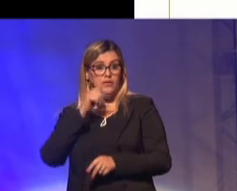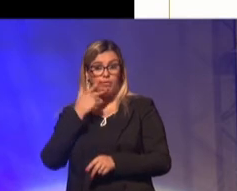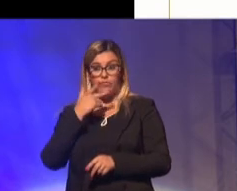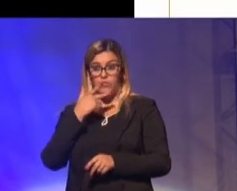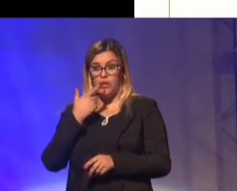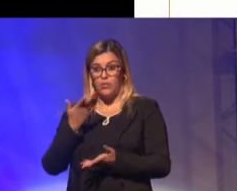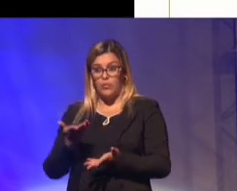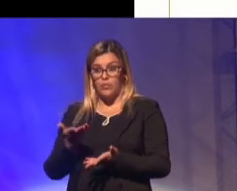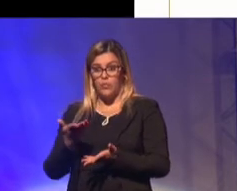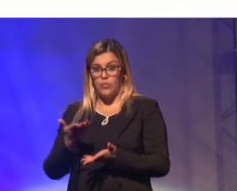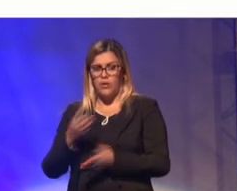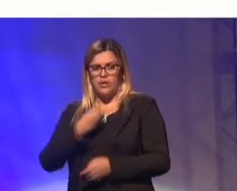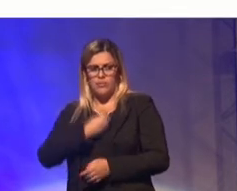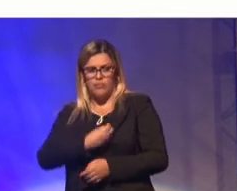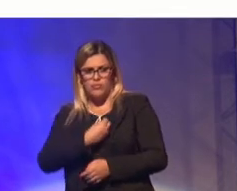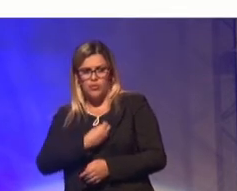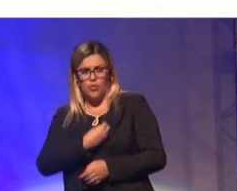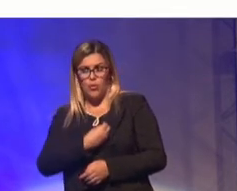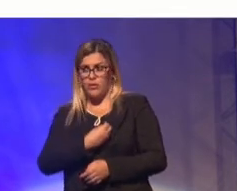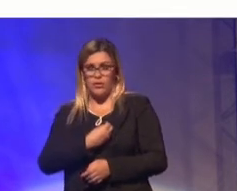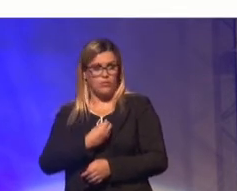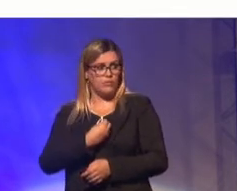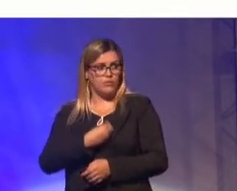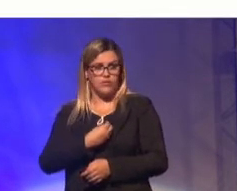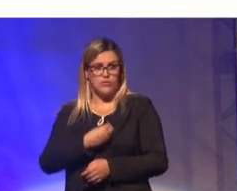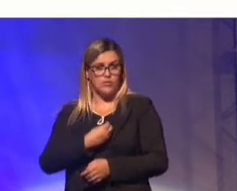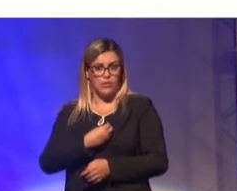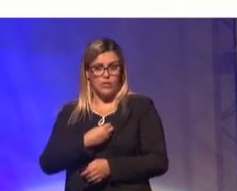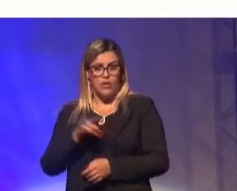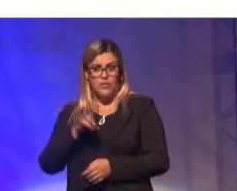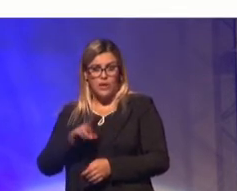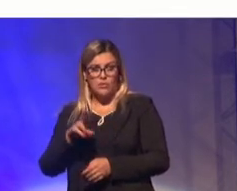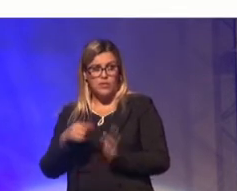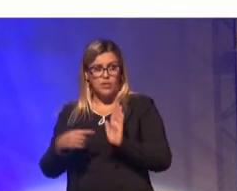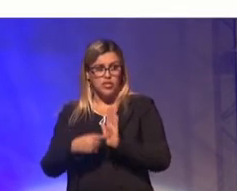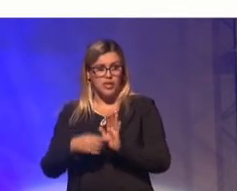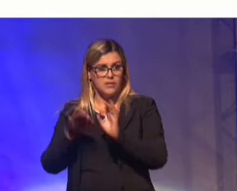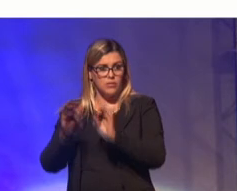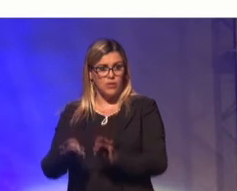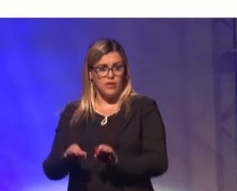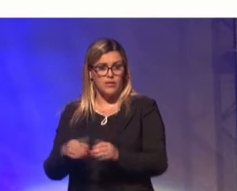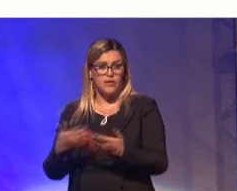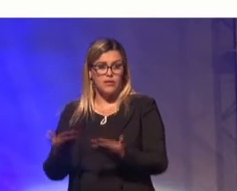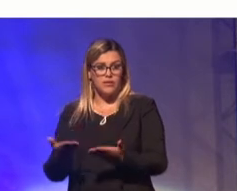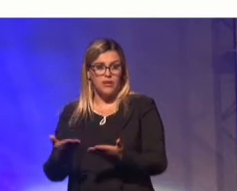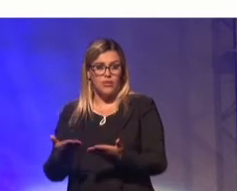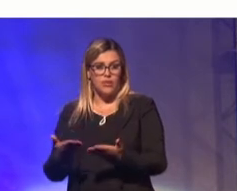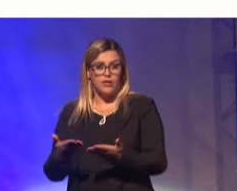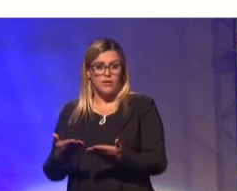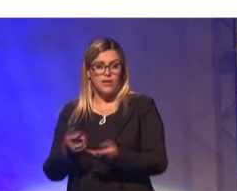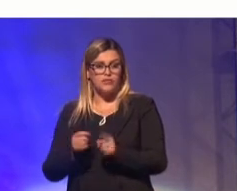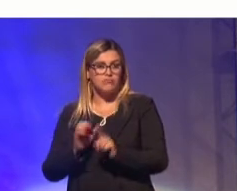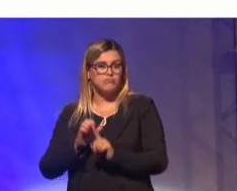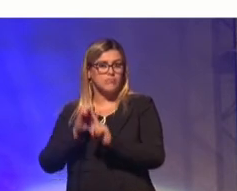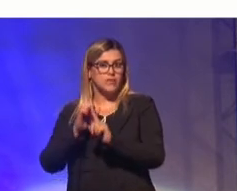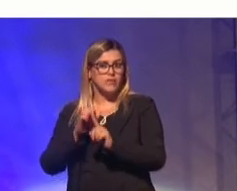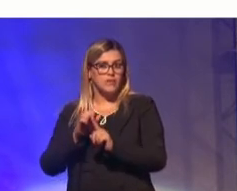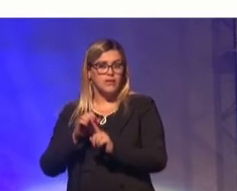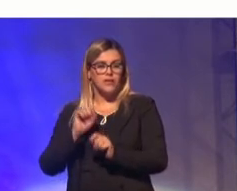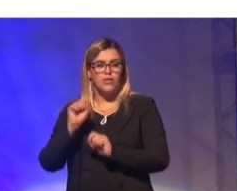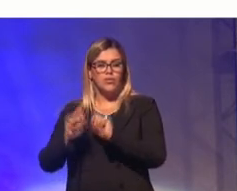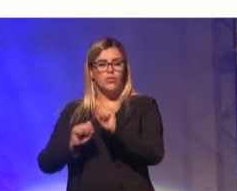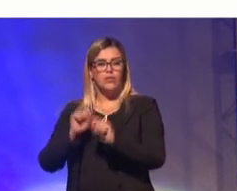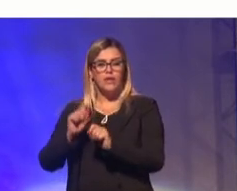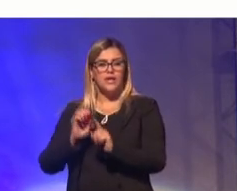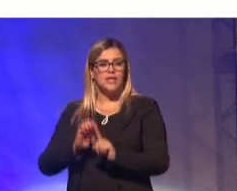não funciona, estamos usando da maneira correta e para as indicações corretas. Então, na nossa prática, baseada em evidência, vamos ver o